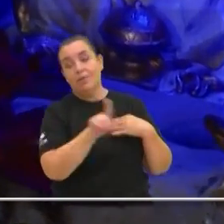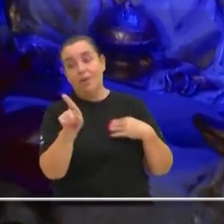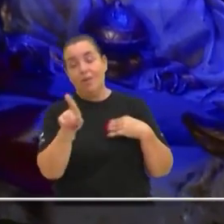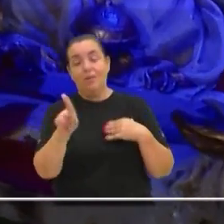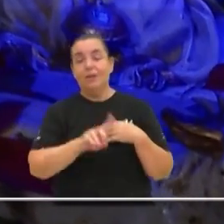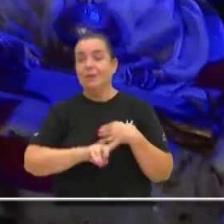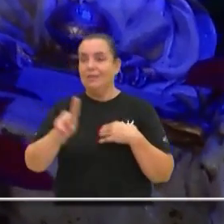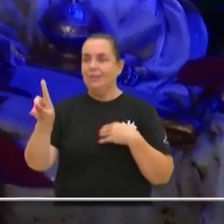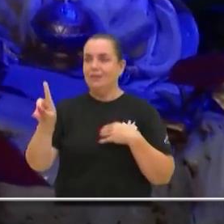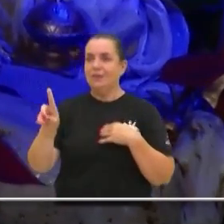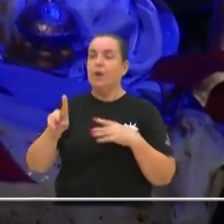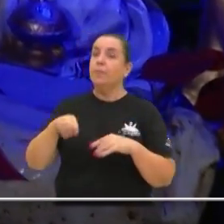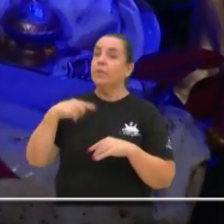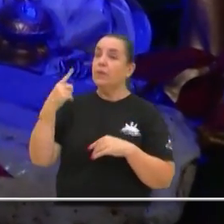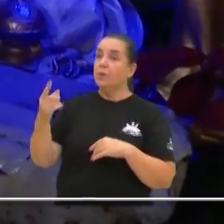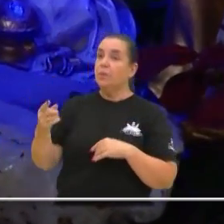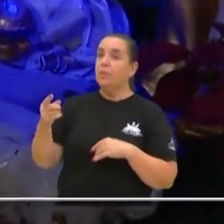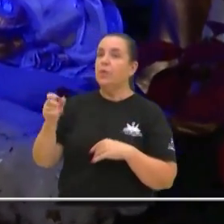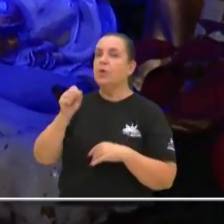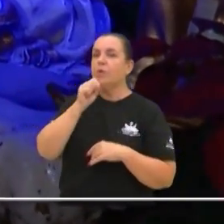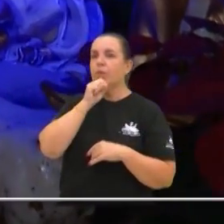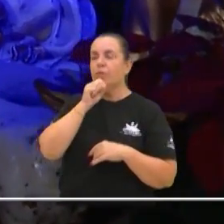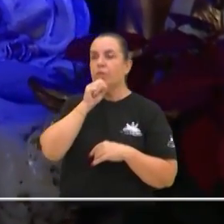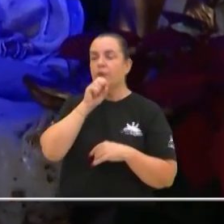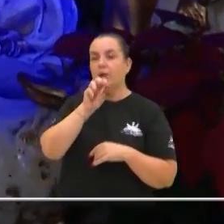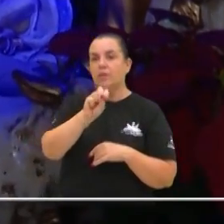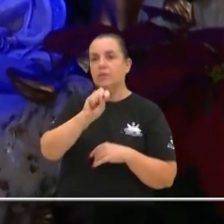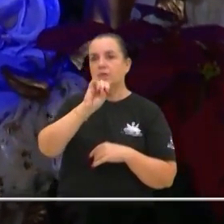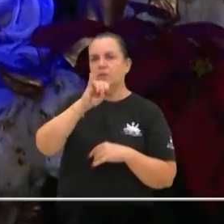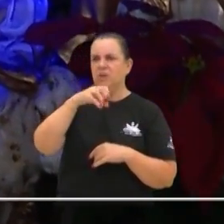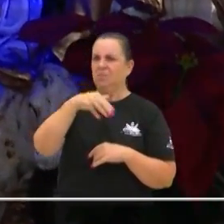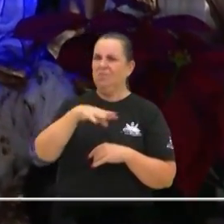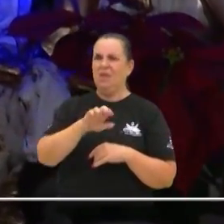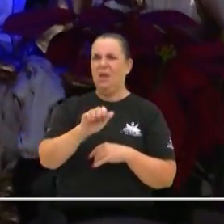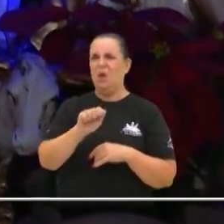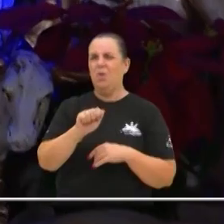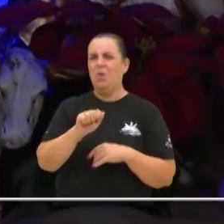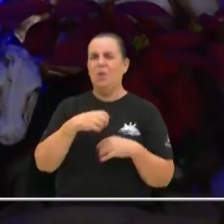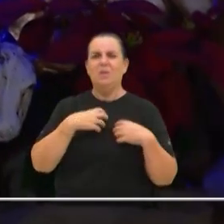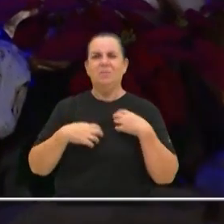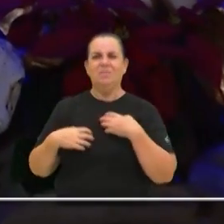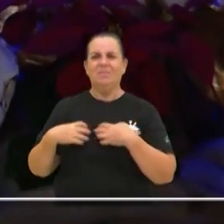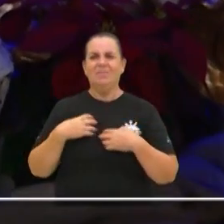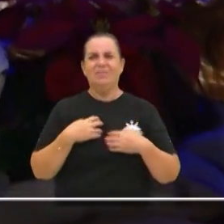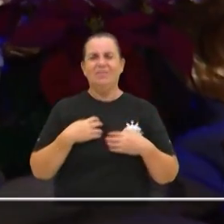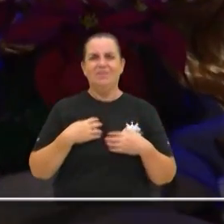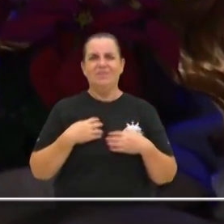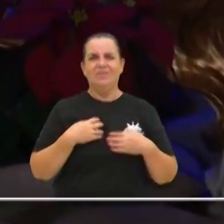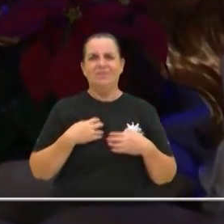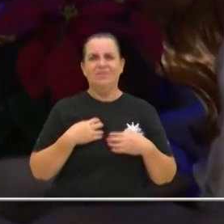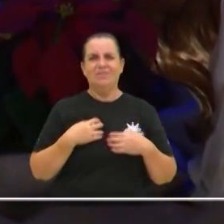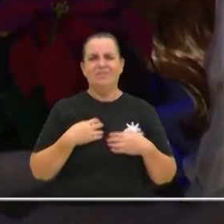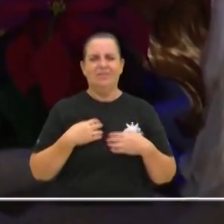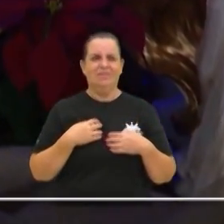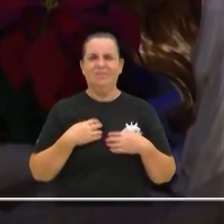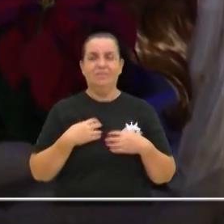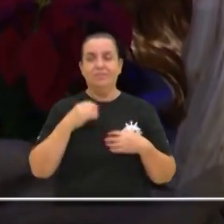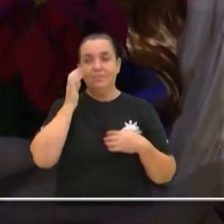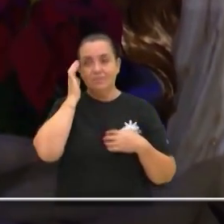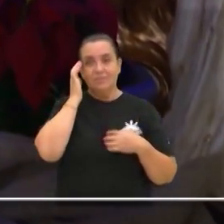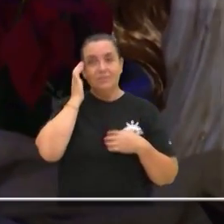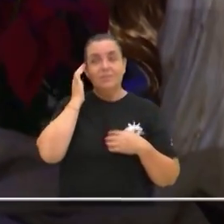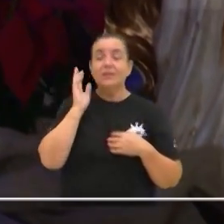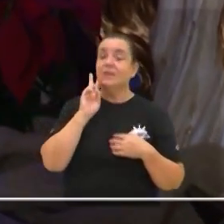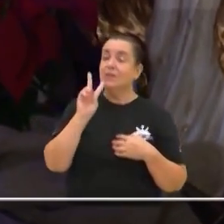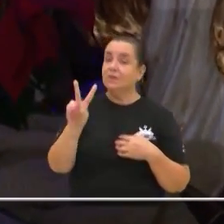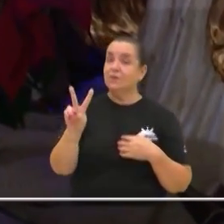Deus. Depois o velho Simeão, movido pelo Espírito Santo, ele vê